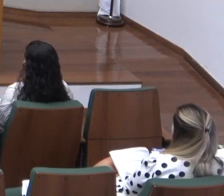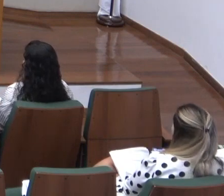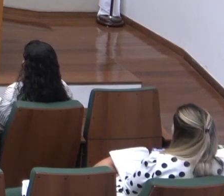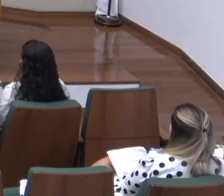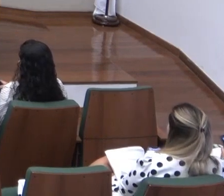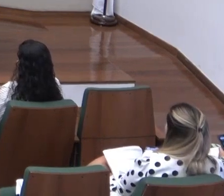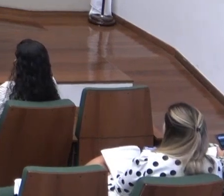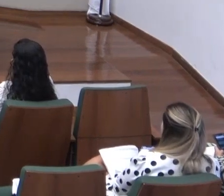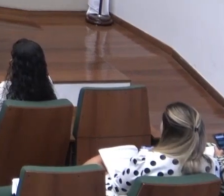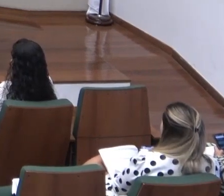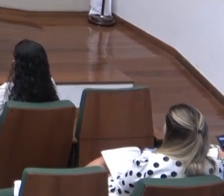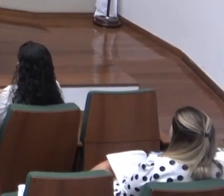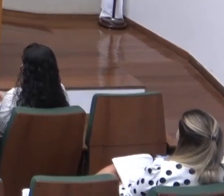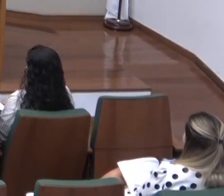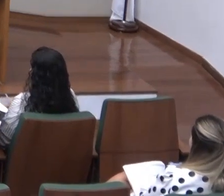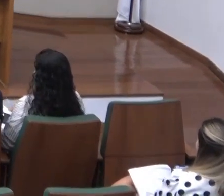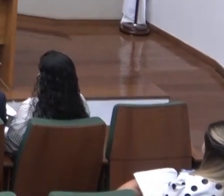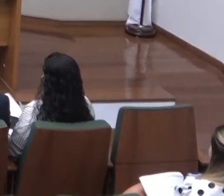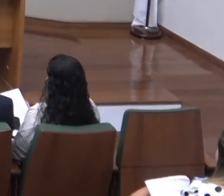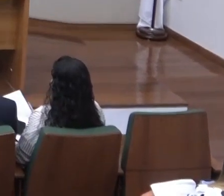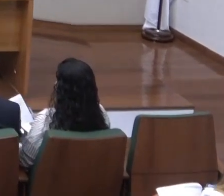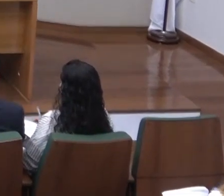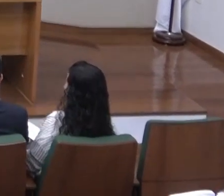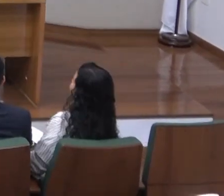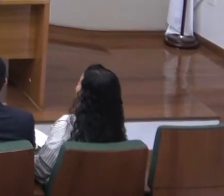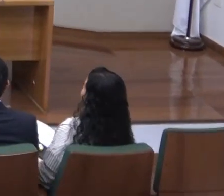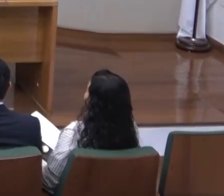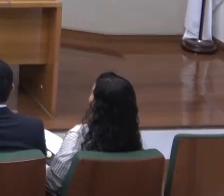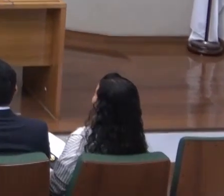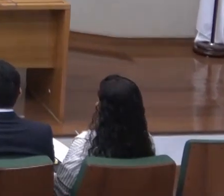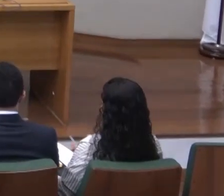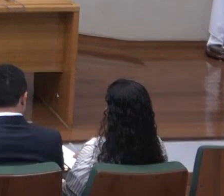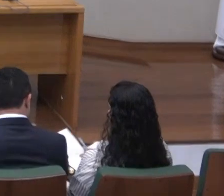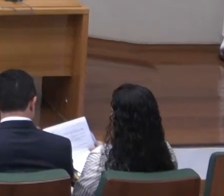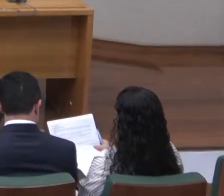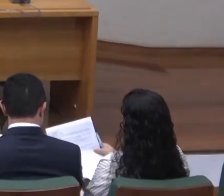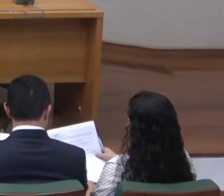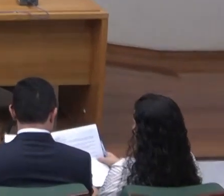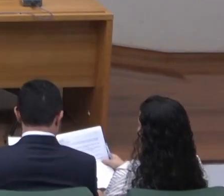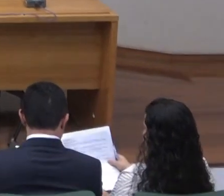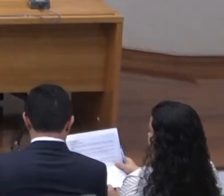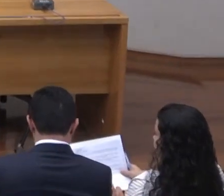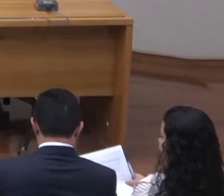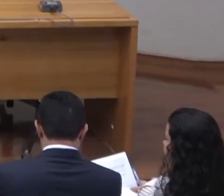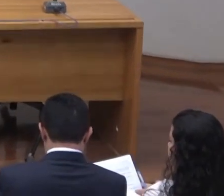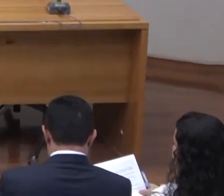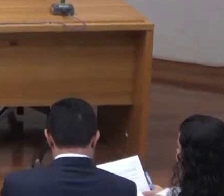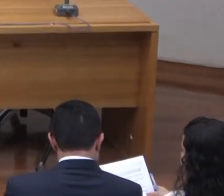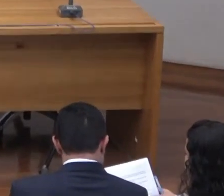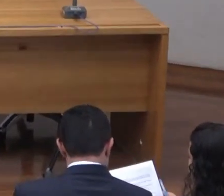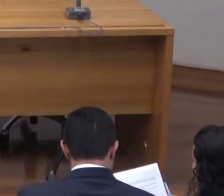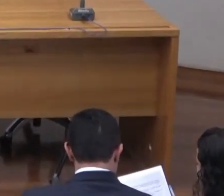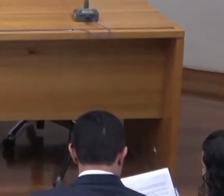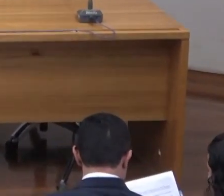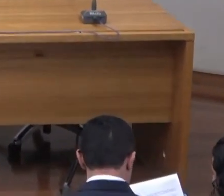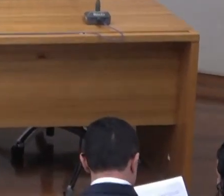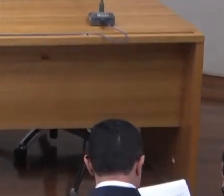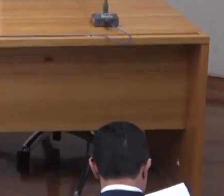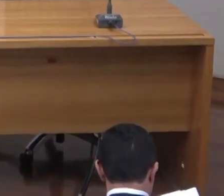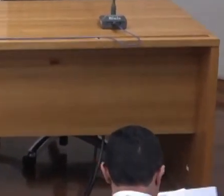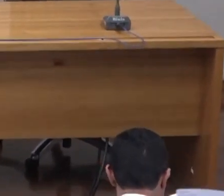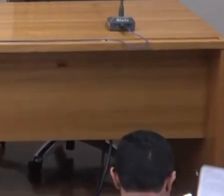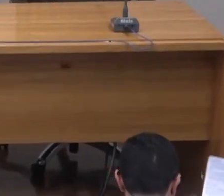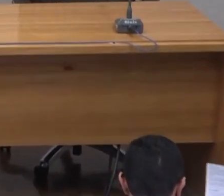bom dia bom dia a todos que nos prestigiam com a presença aqui nessa reunião da ccj Bom dia Deputado Yolanda